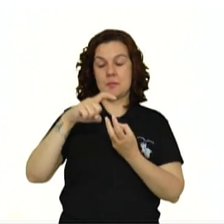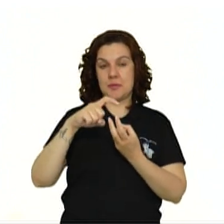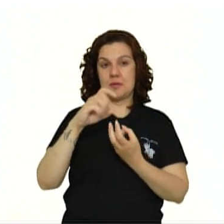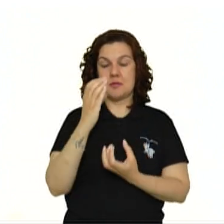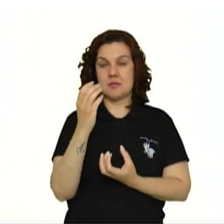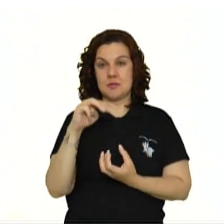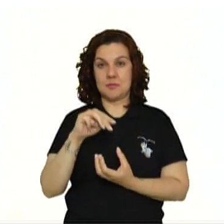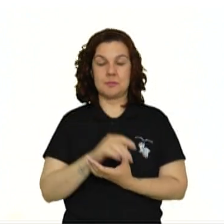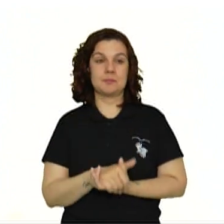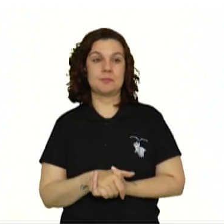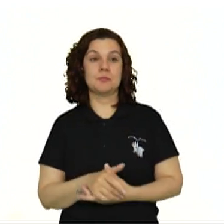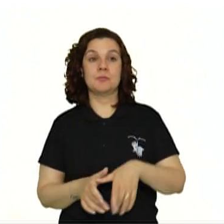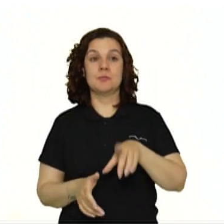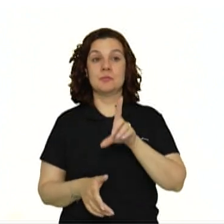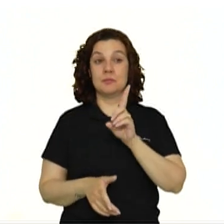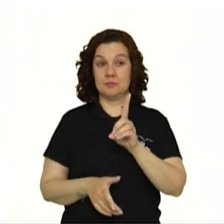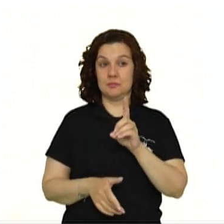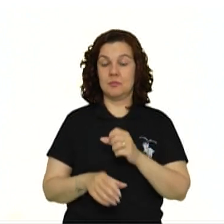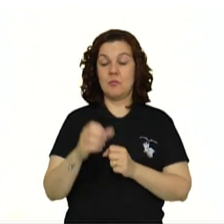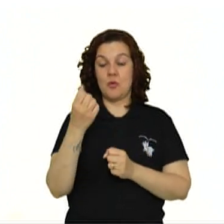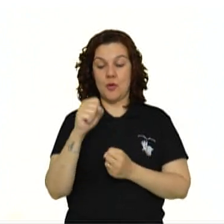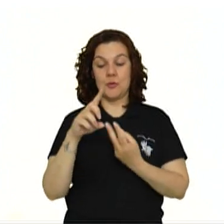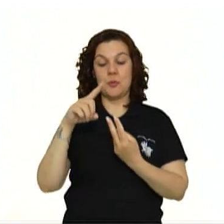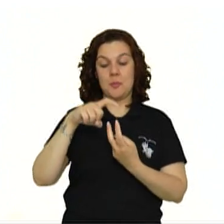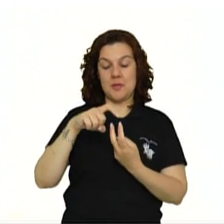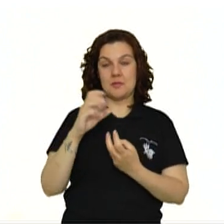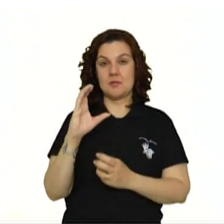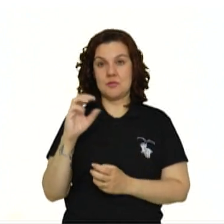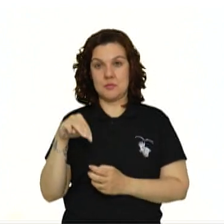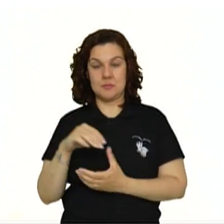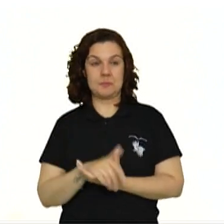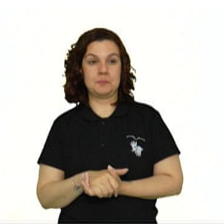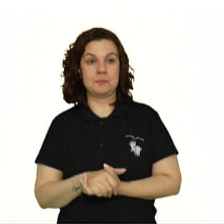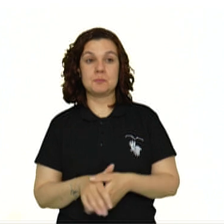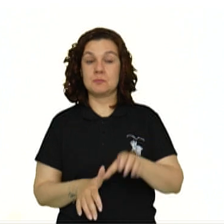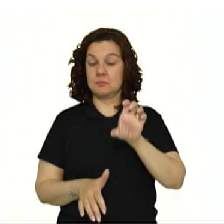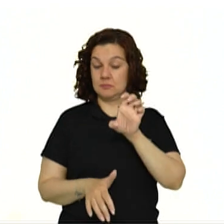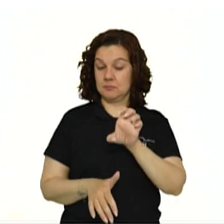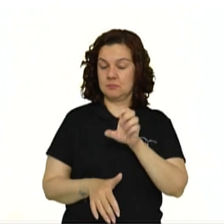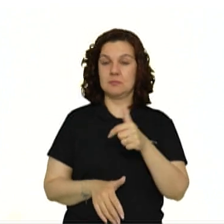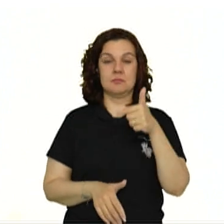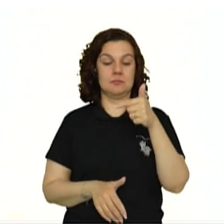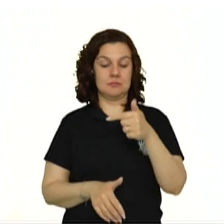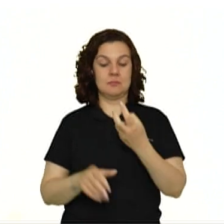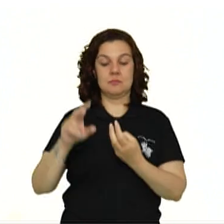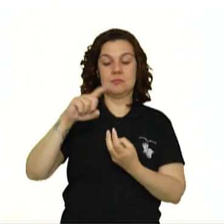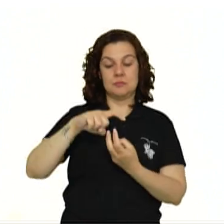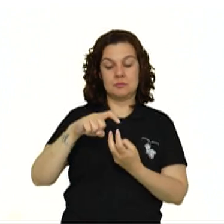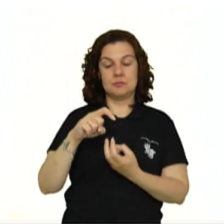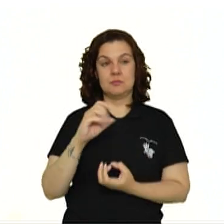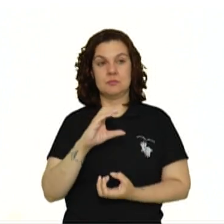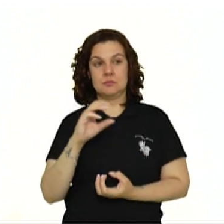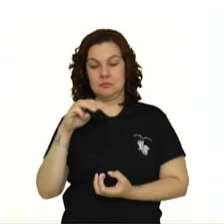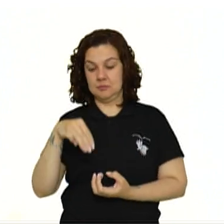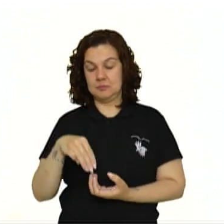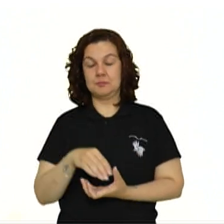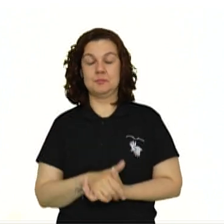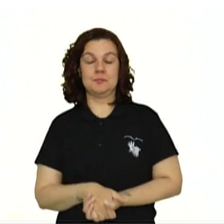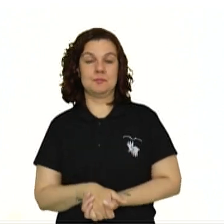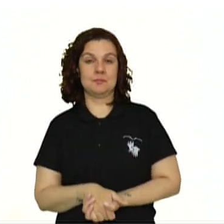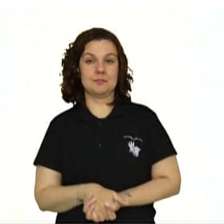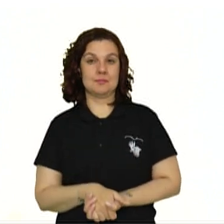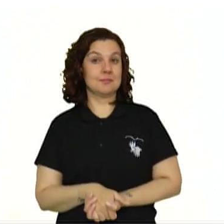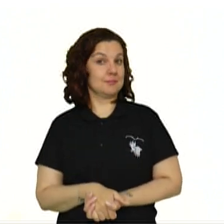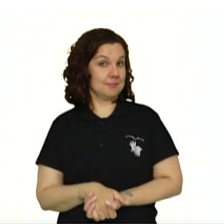6 π centímetros. Letra D, 8 π centímetros. E letra E, 7 π